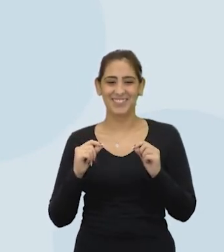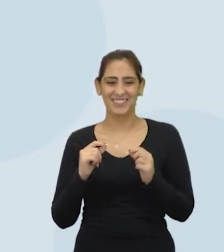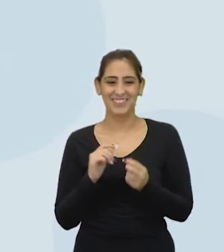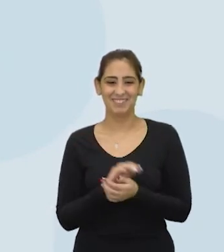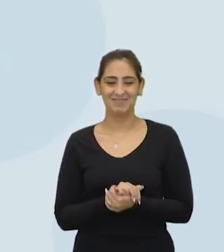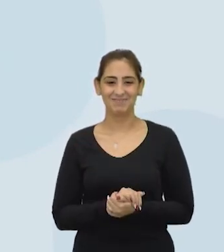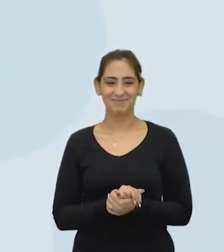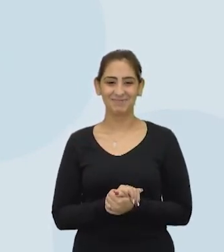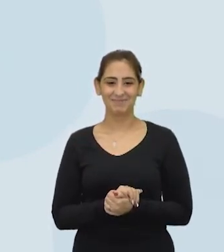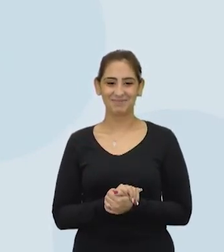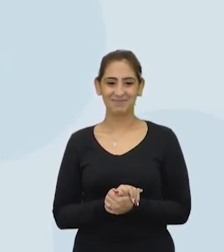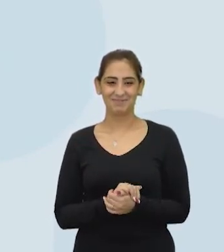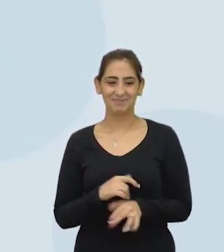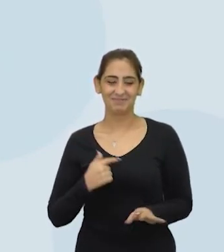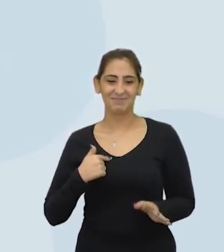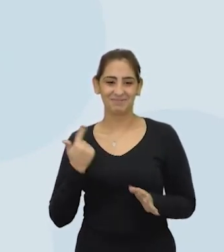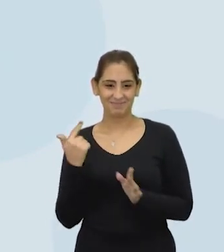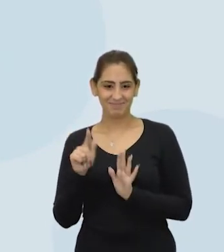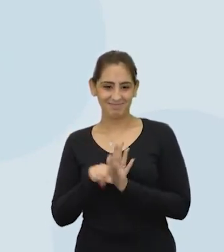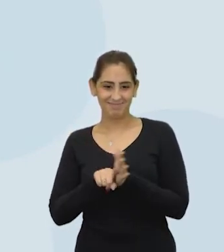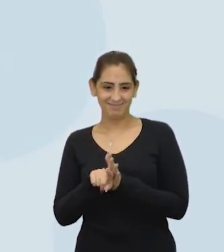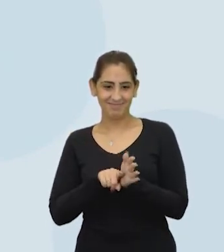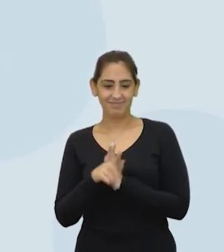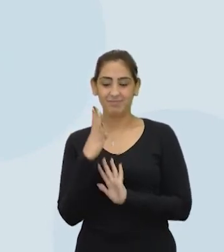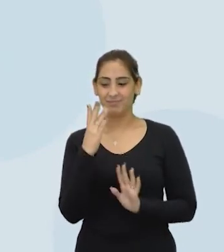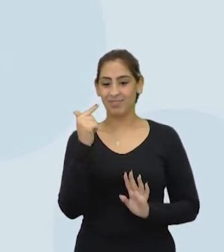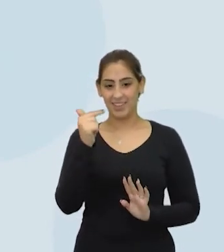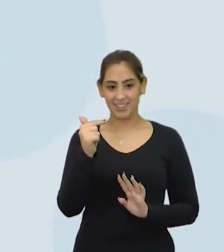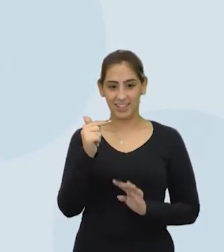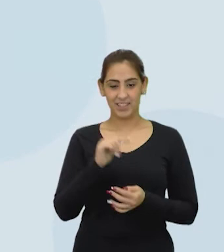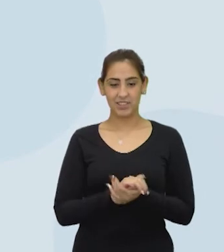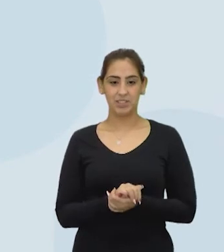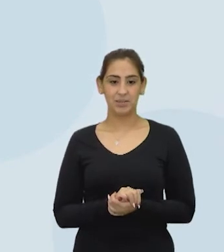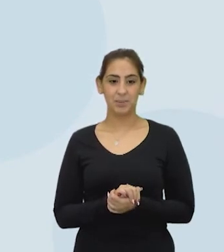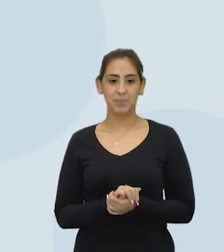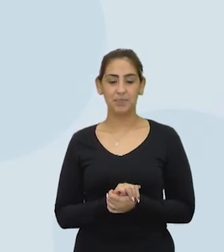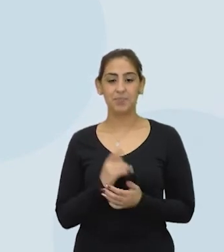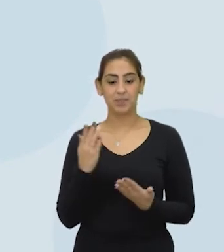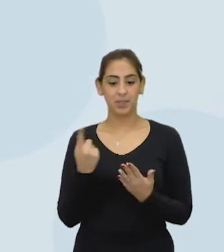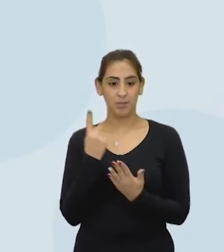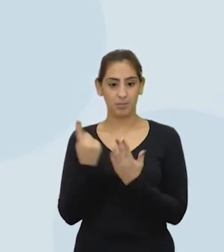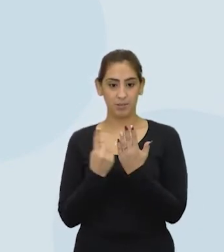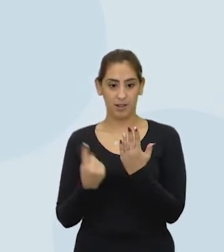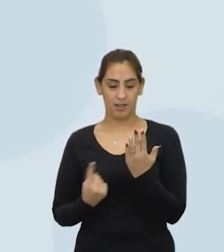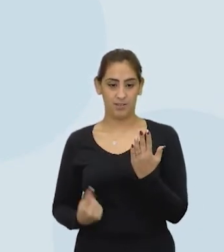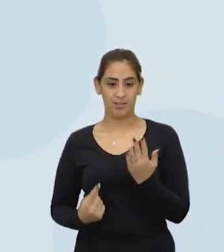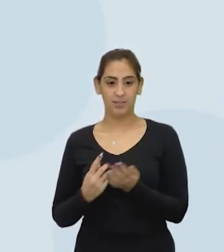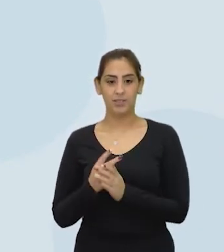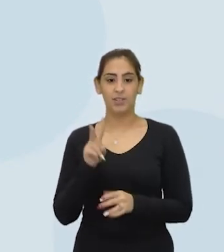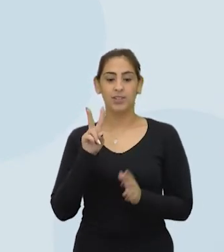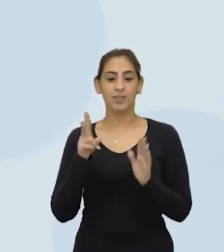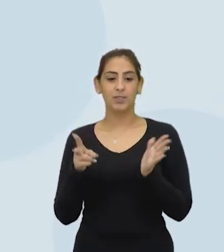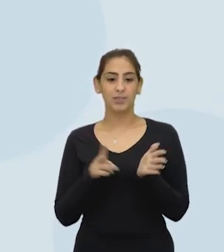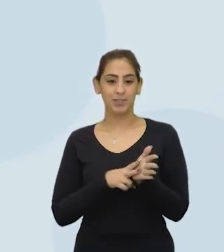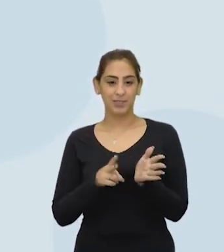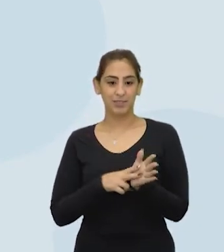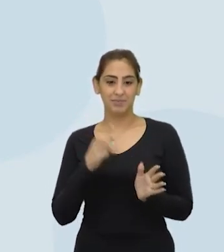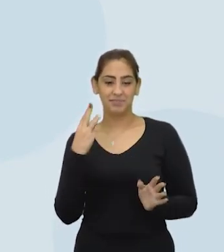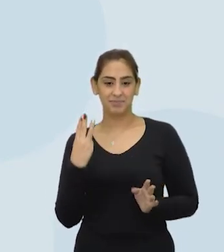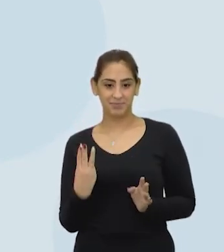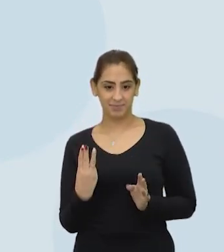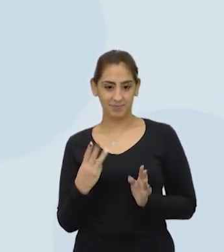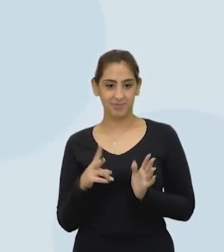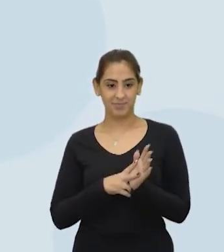falei, está nas páginas 47 e 48 do caderno Aprender Sempre, volume 3, tá? Não é o volume 4, é o